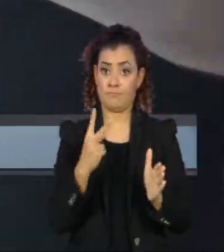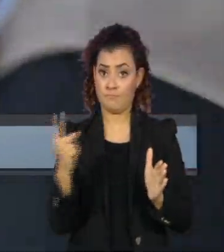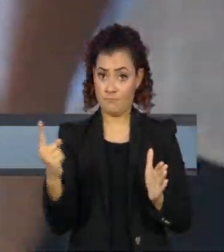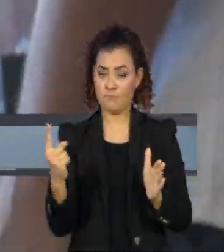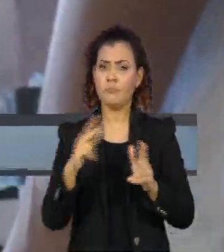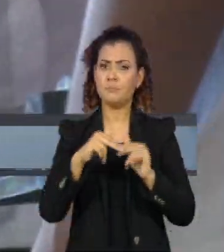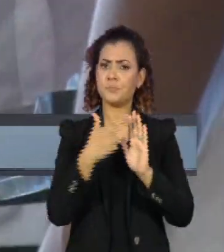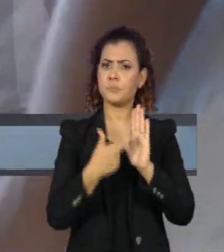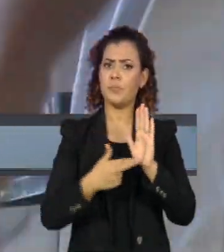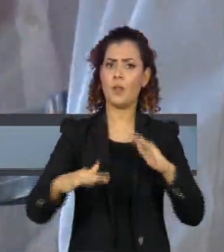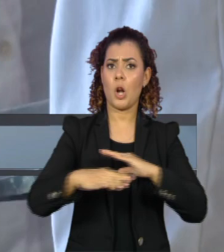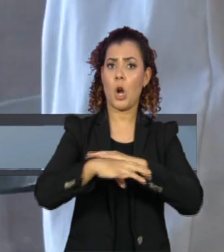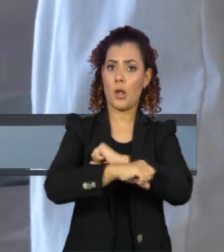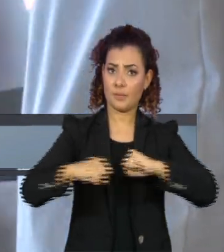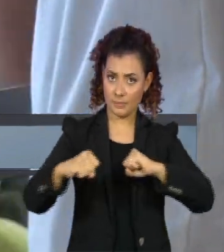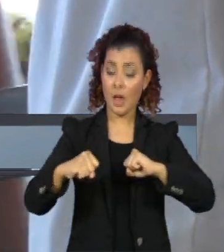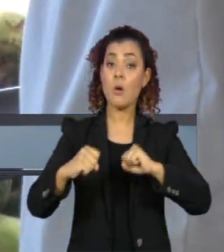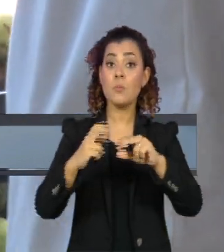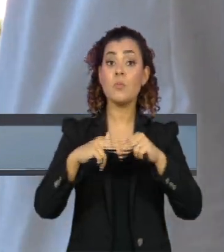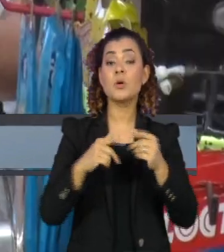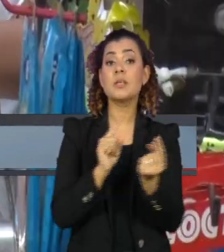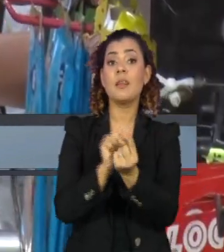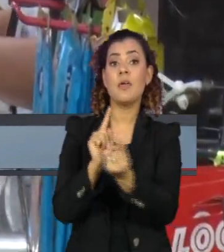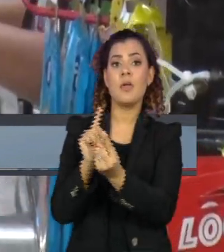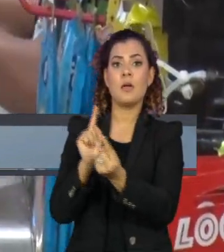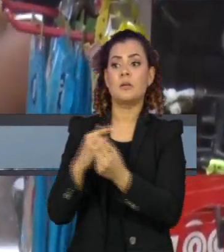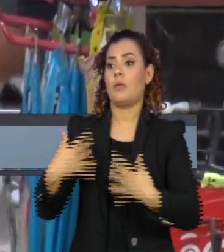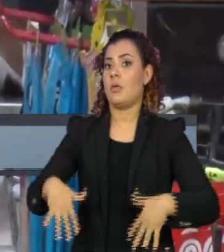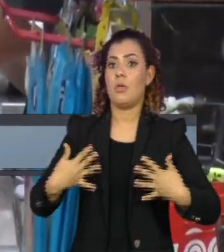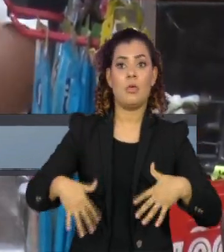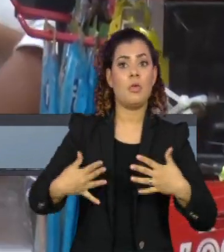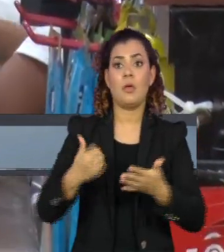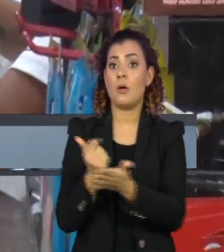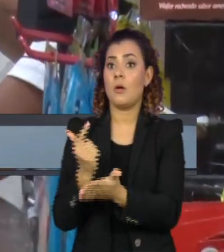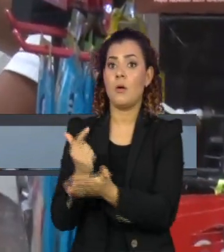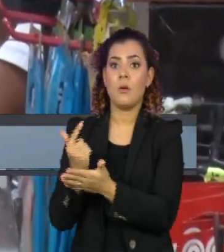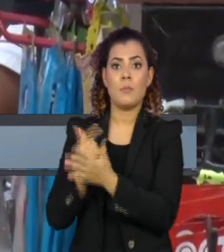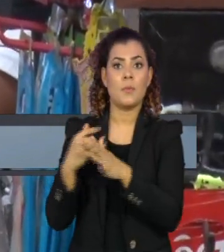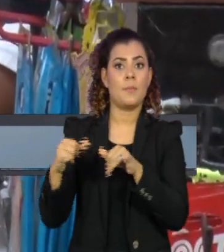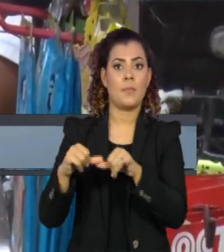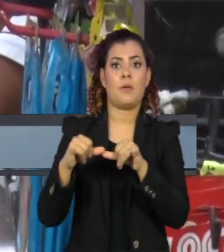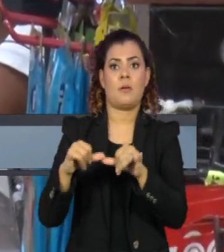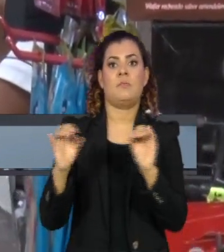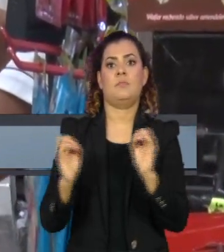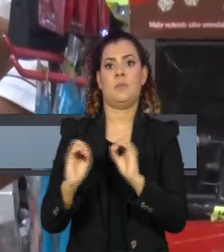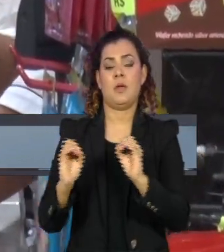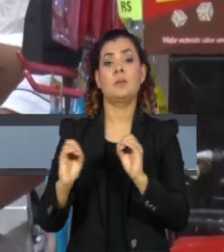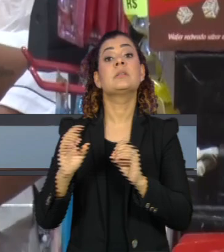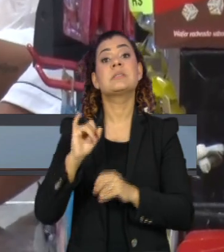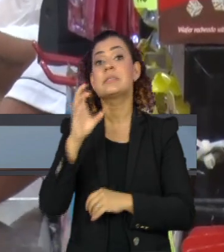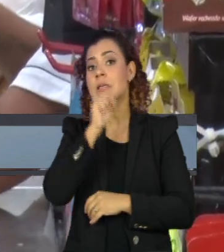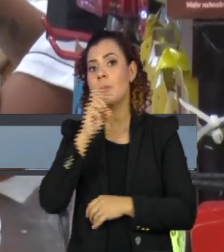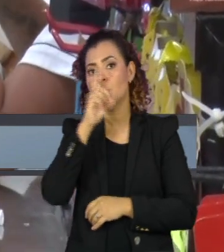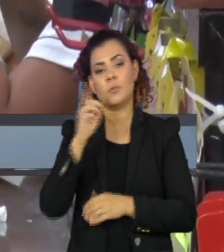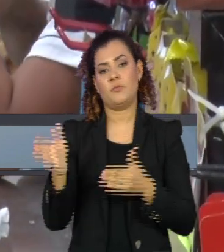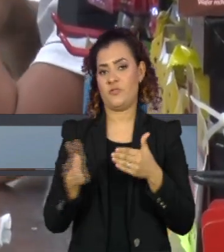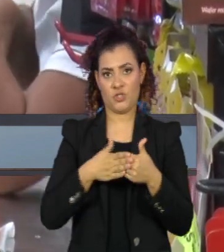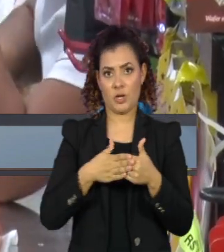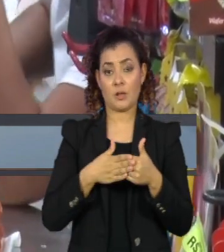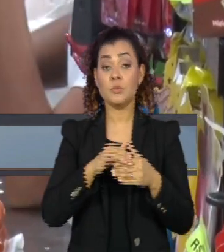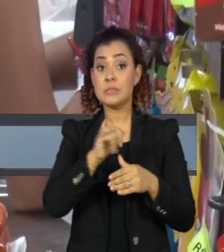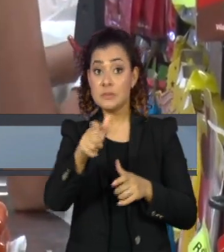às regras de lockdown, os clientes de última hora não poderão fazer compras nos supermercados no final de semana e os